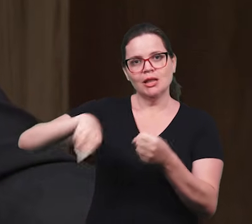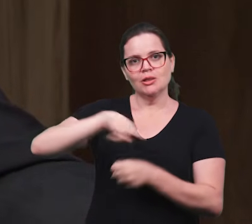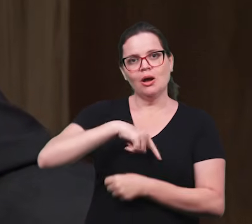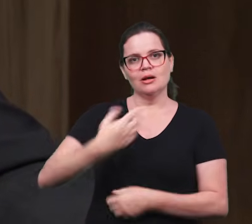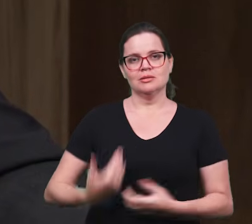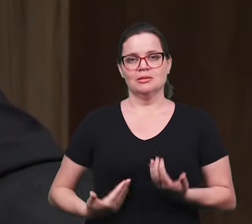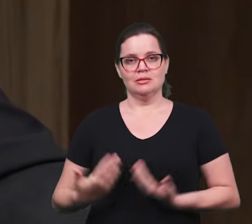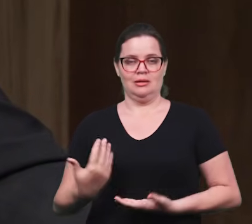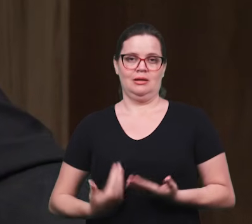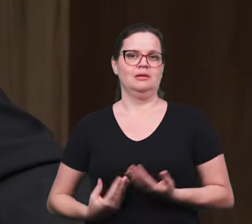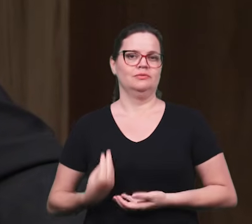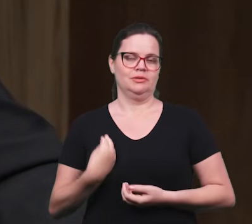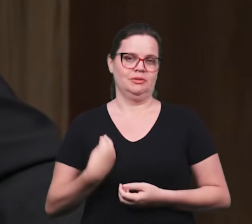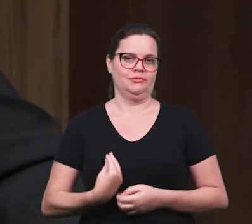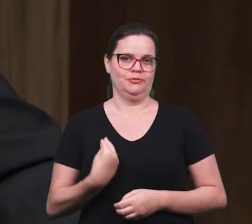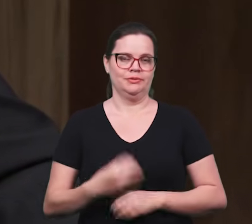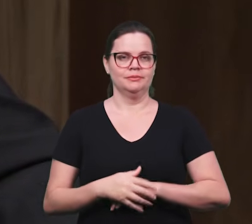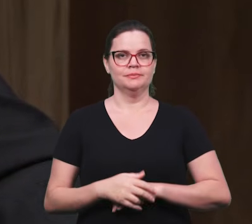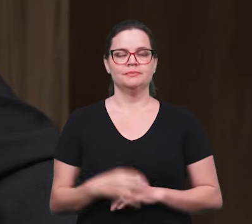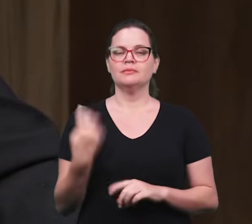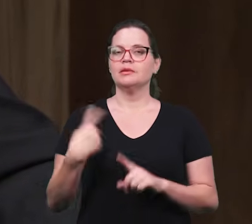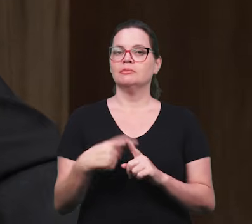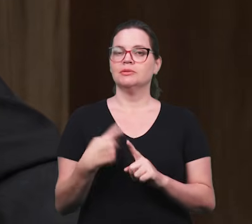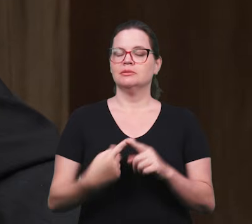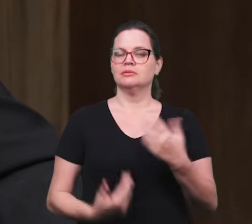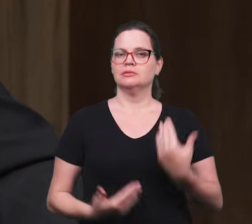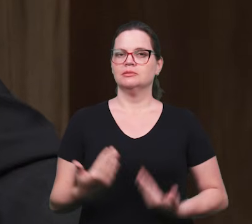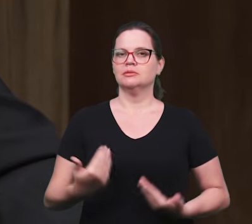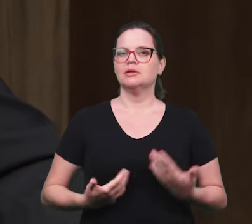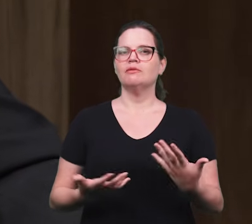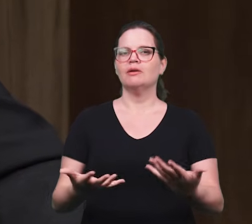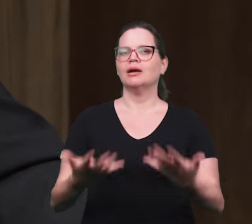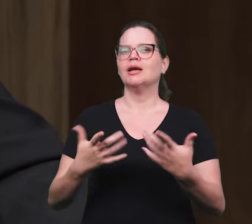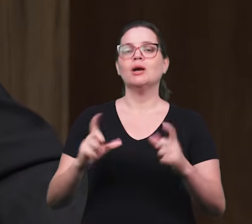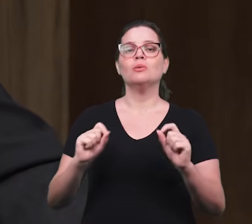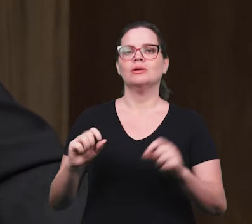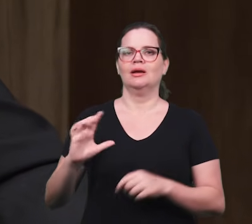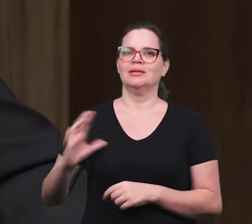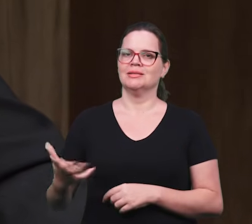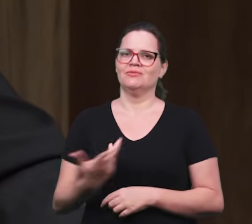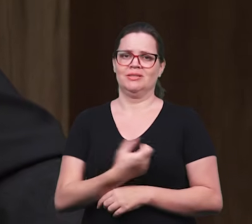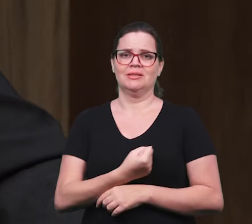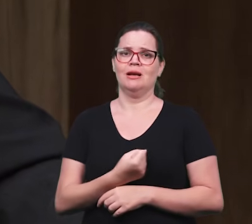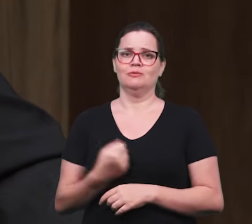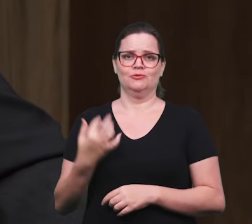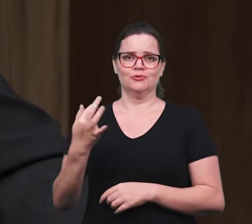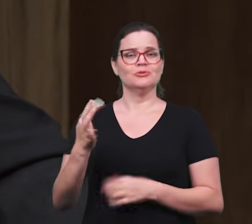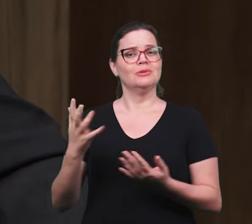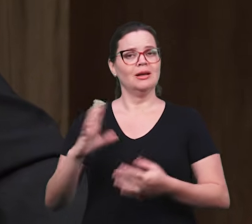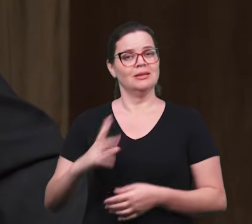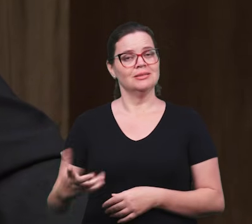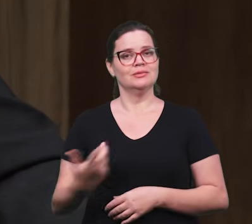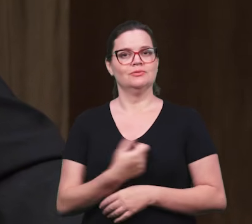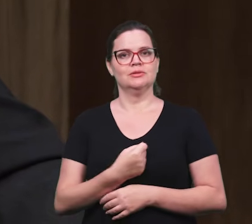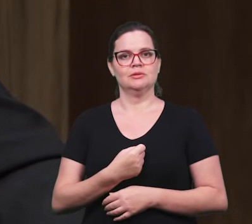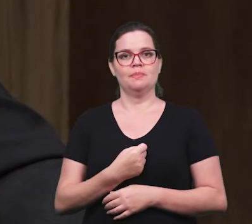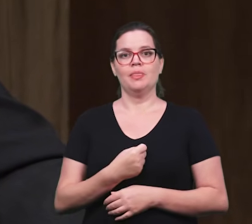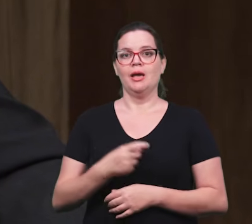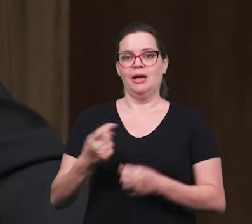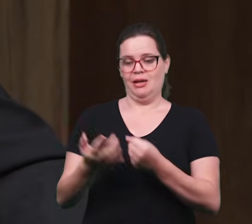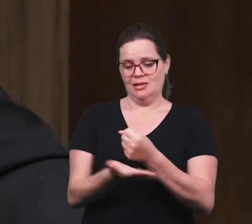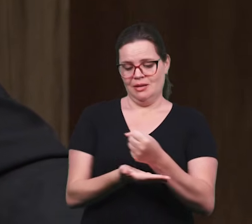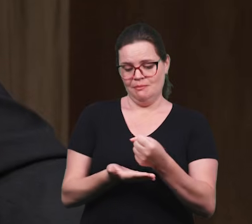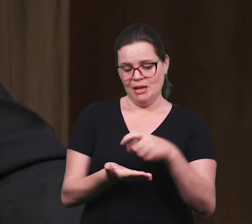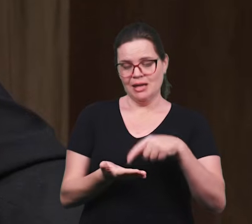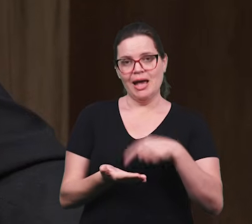do servo de Deus, né? Porque o servo de Deus espera a salvação e a prova das que não se vê.